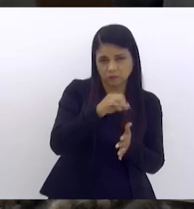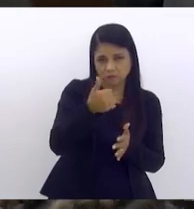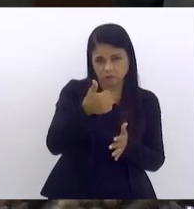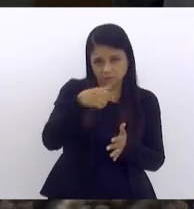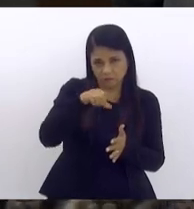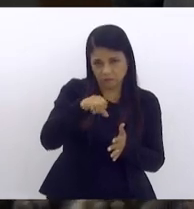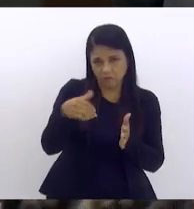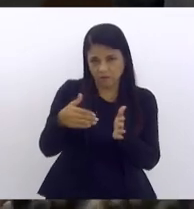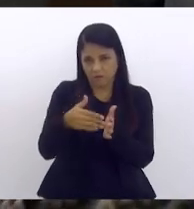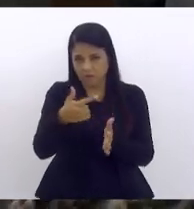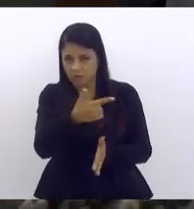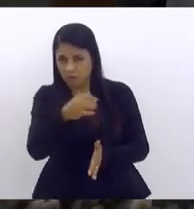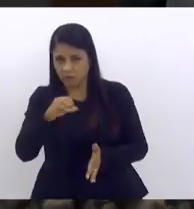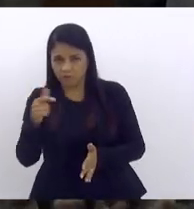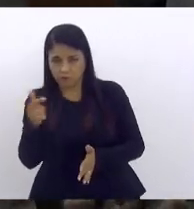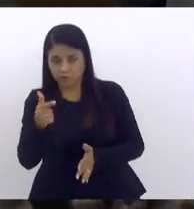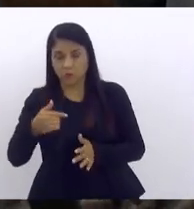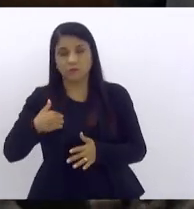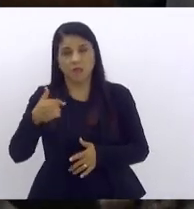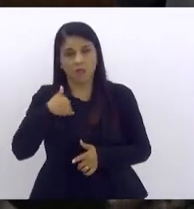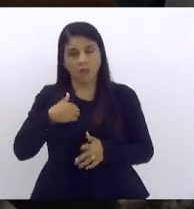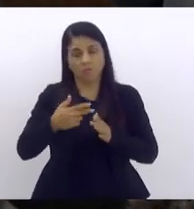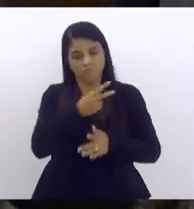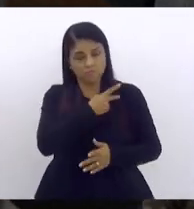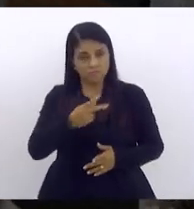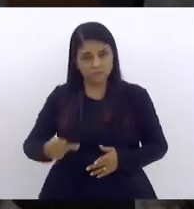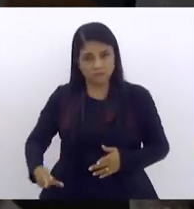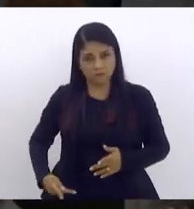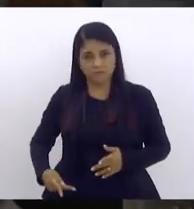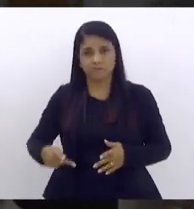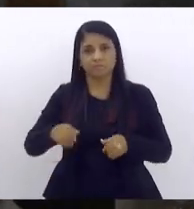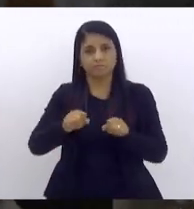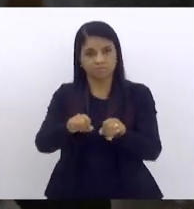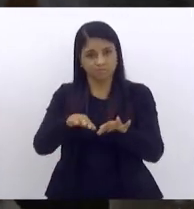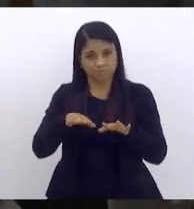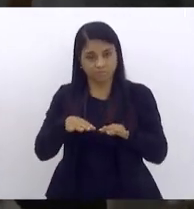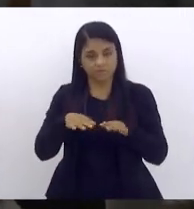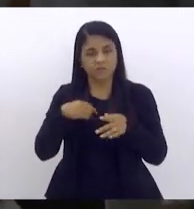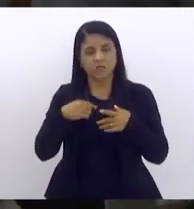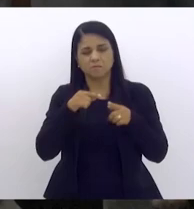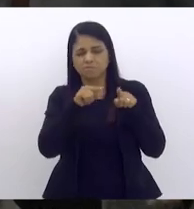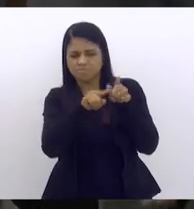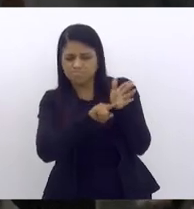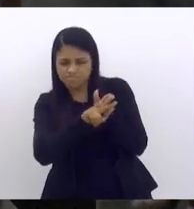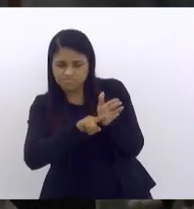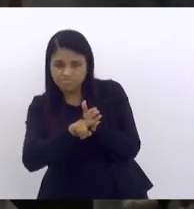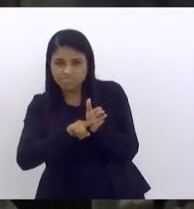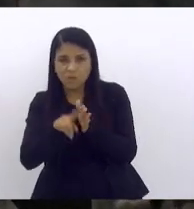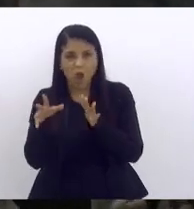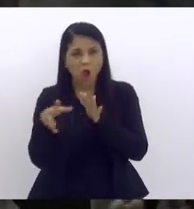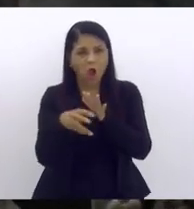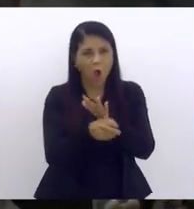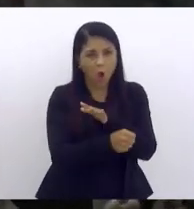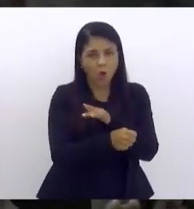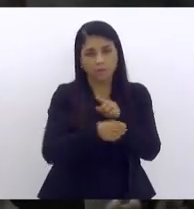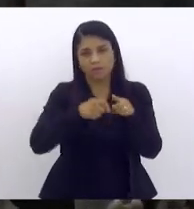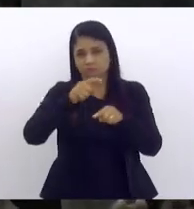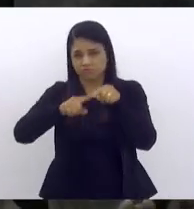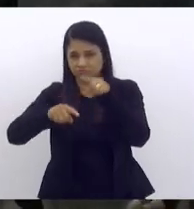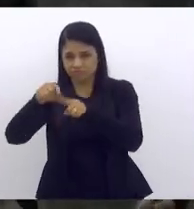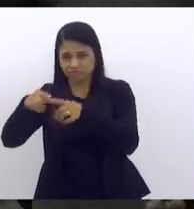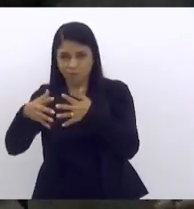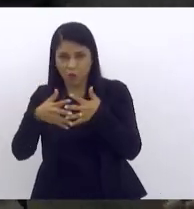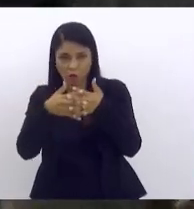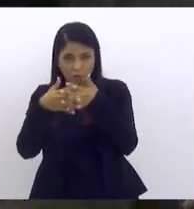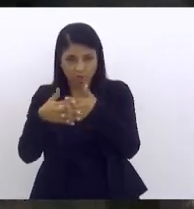frente parlamentar que estudava o fenômeno do roubo e furto de carga. Naquele momento, estavam